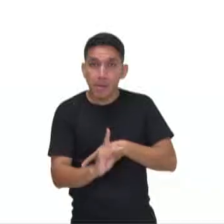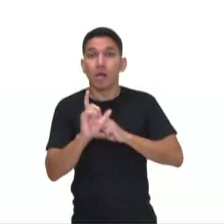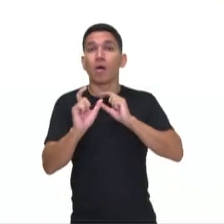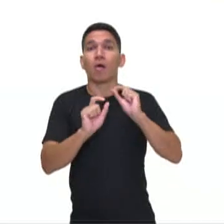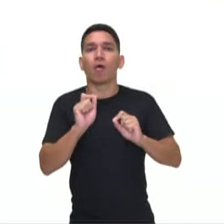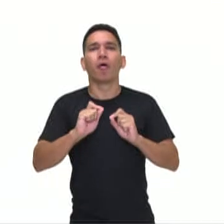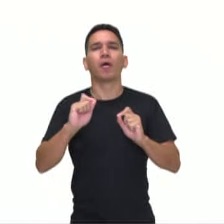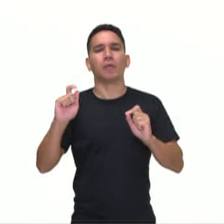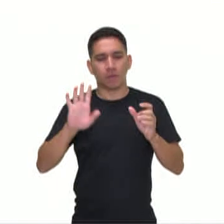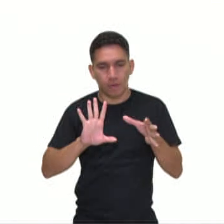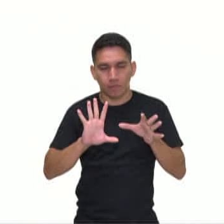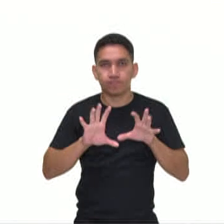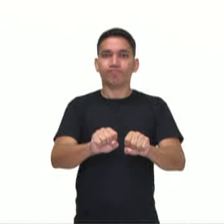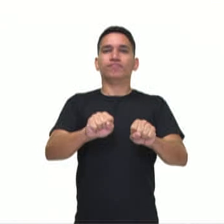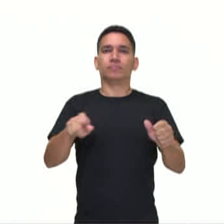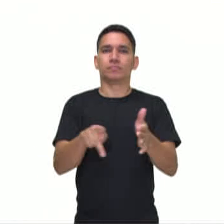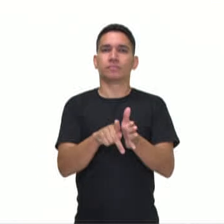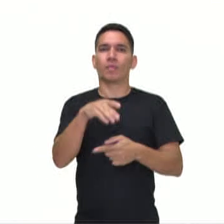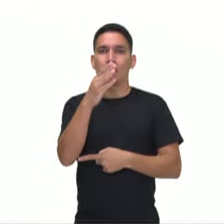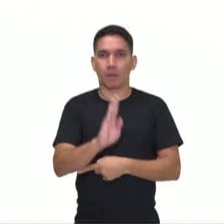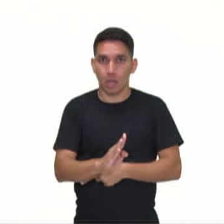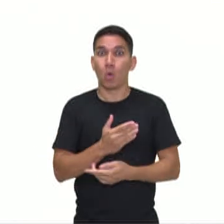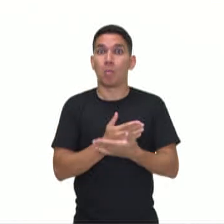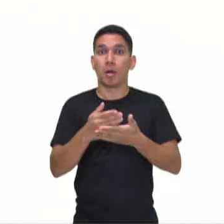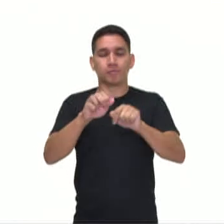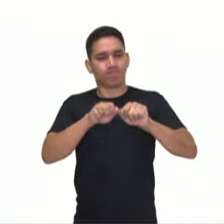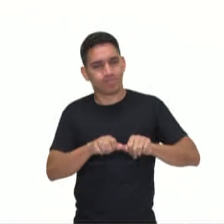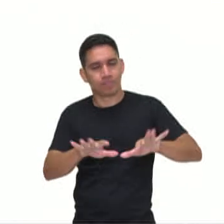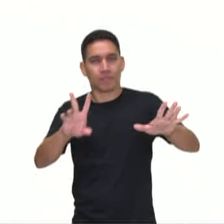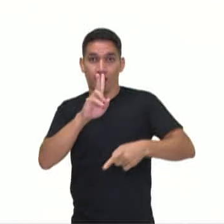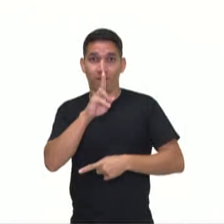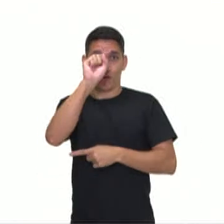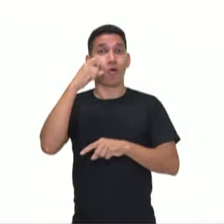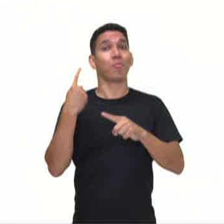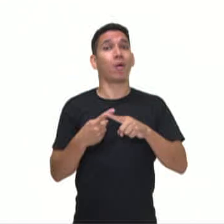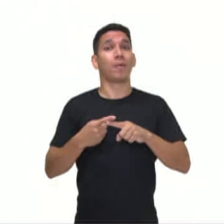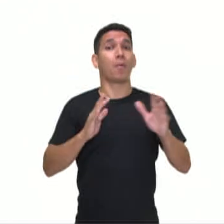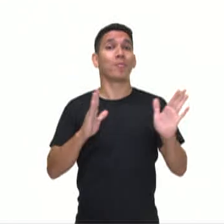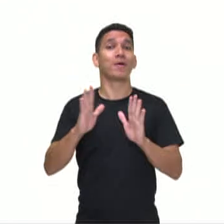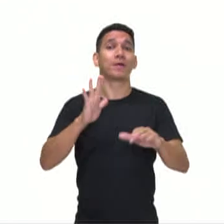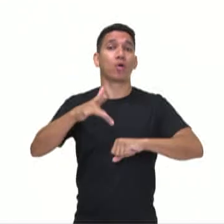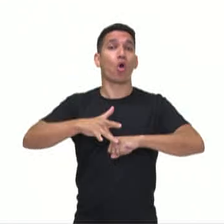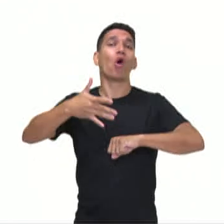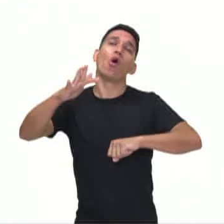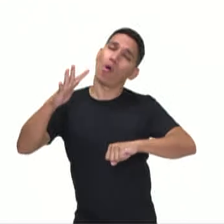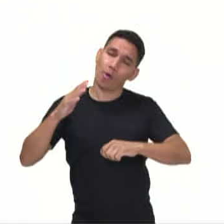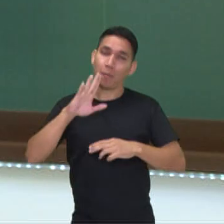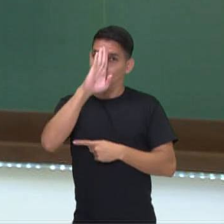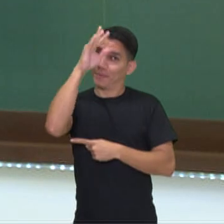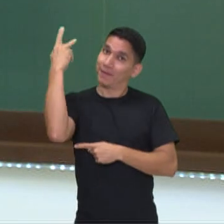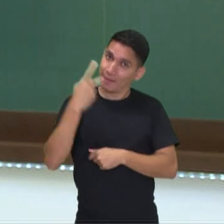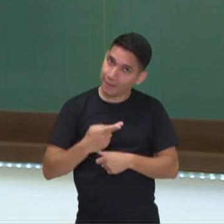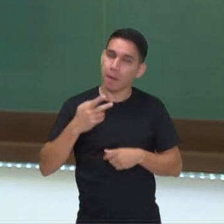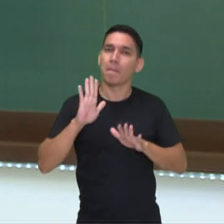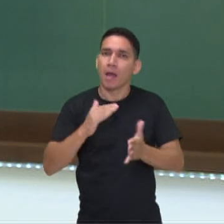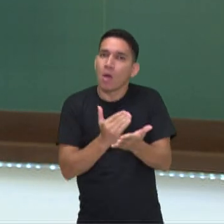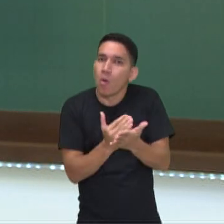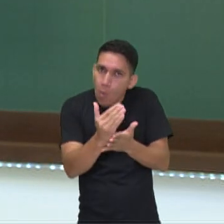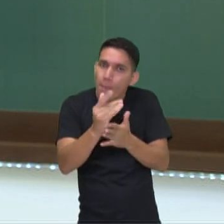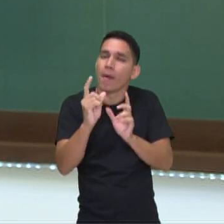barroco se estabilizou no Brasil, veio com uma onda forte por causa do ciclo do ouro, principalmente por causa do ciclo do ouro, mas ele começa